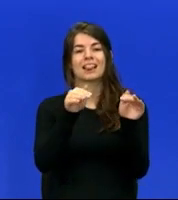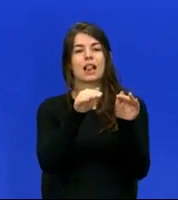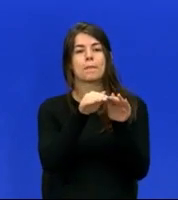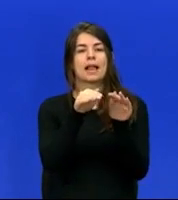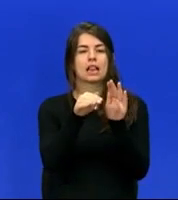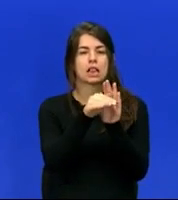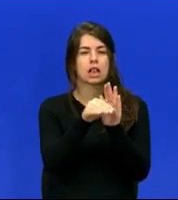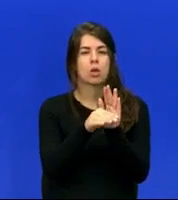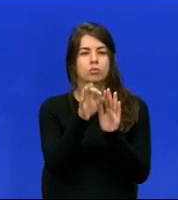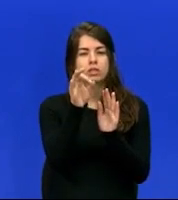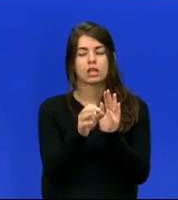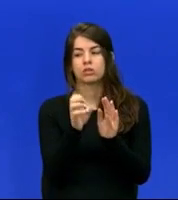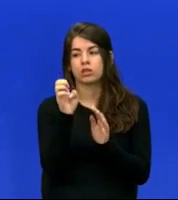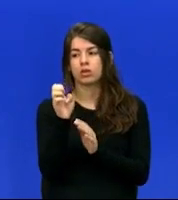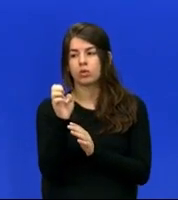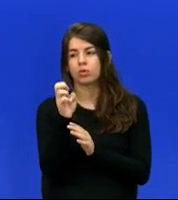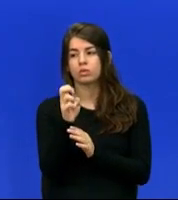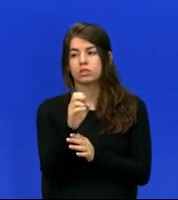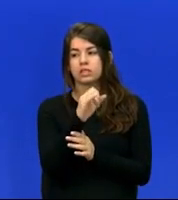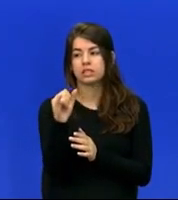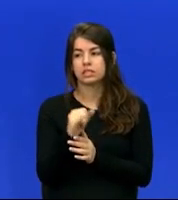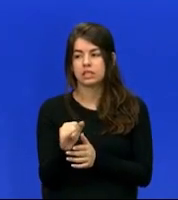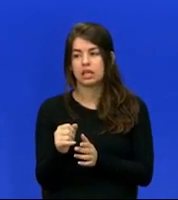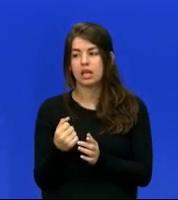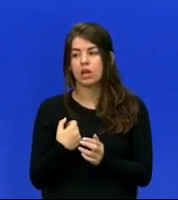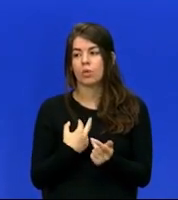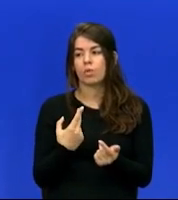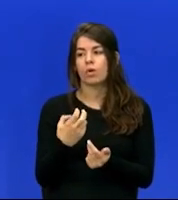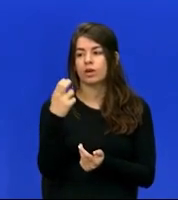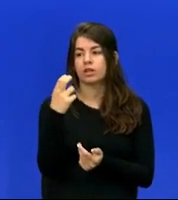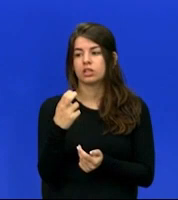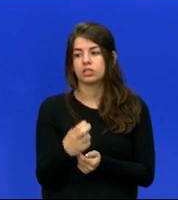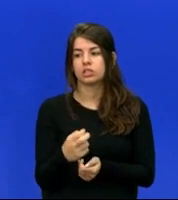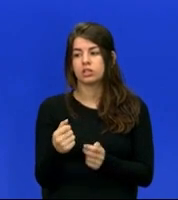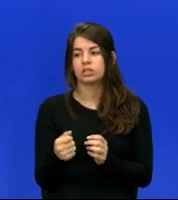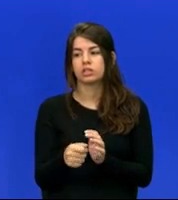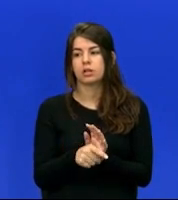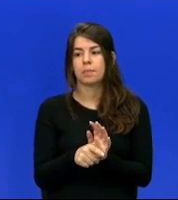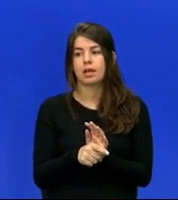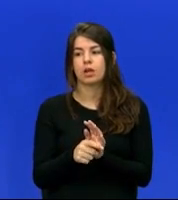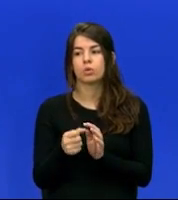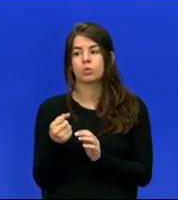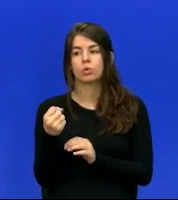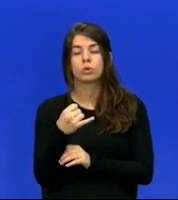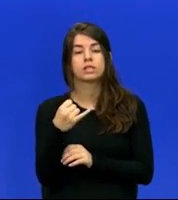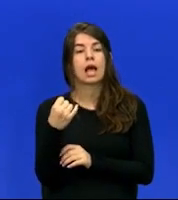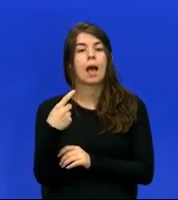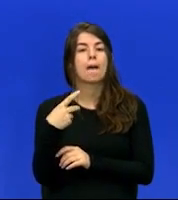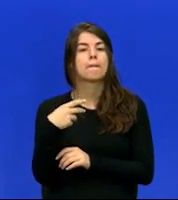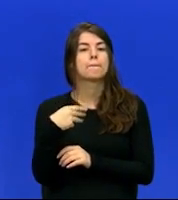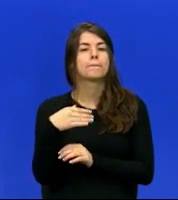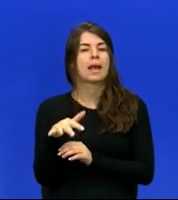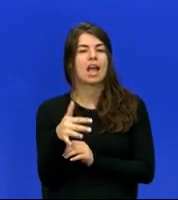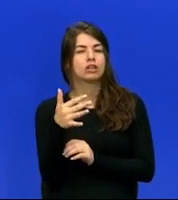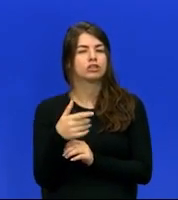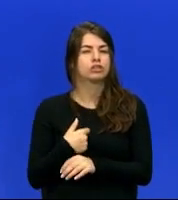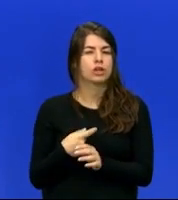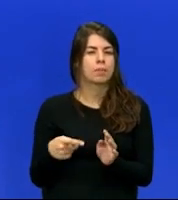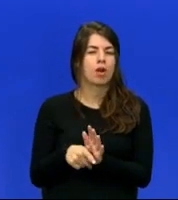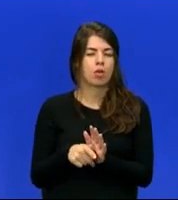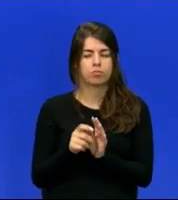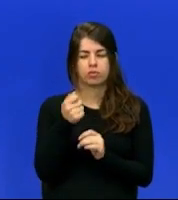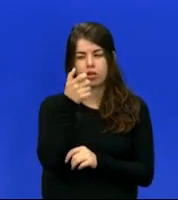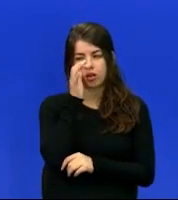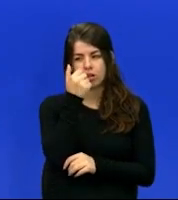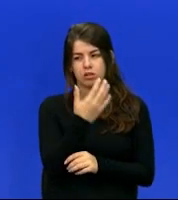padronização dela, que é o z, que é igual a x menos a média sobre o desvio padrão. ok? Então,